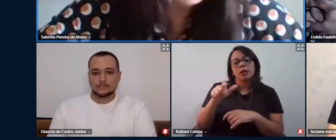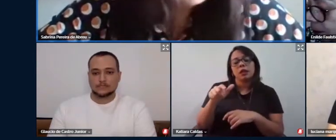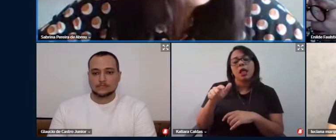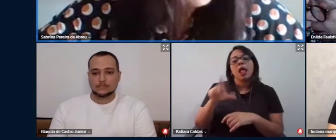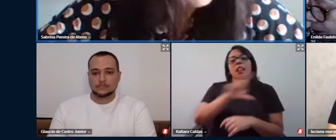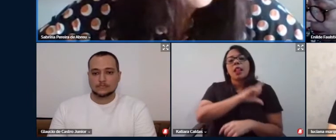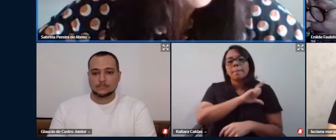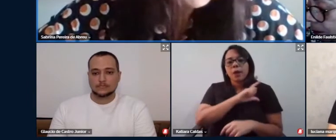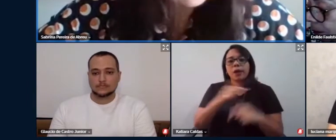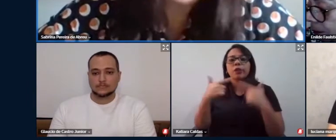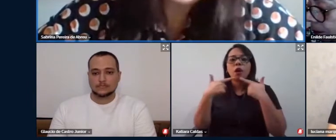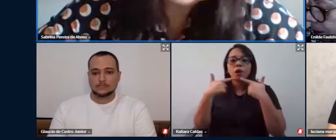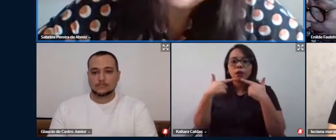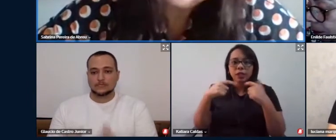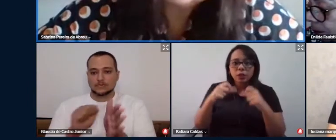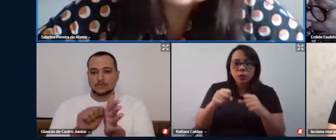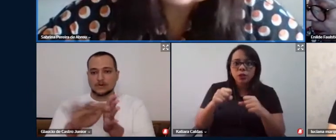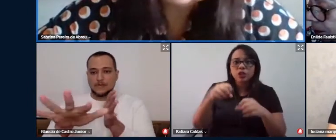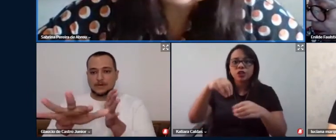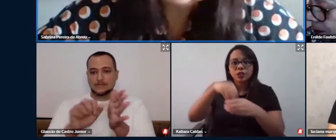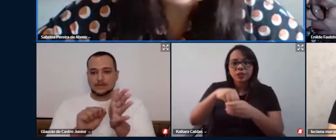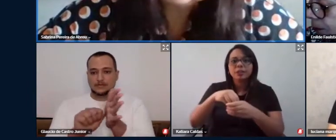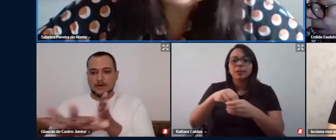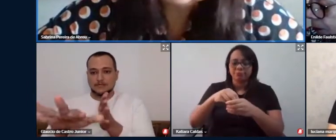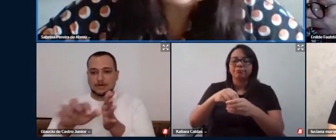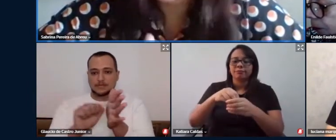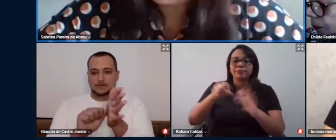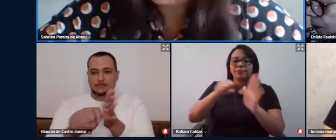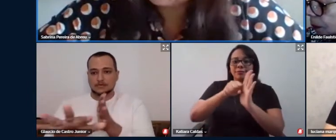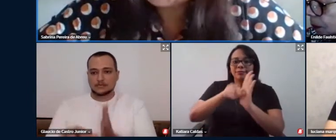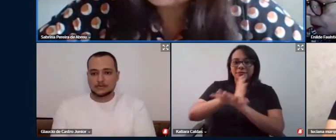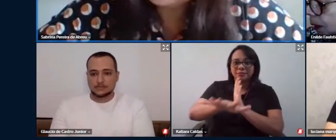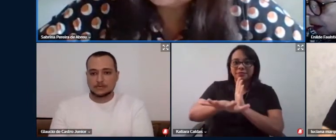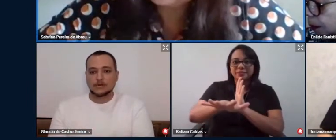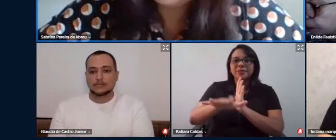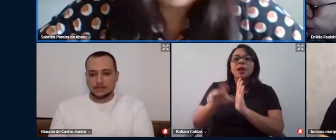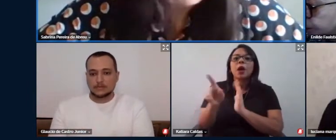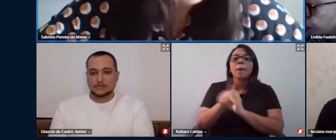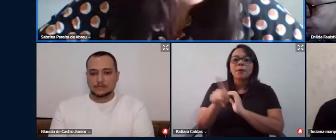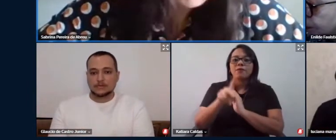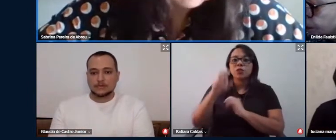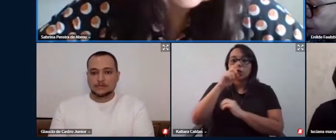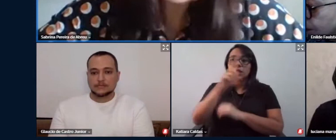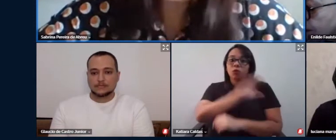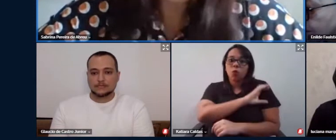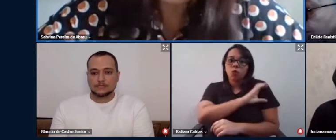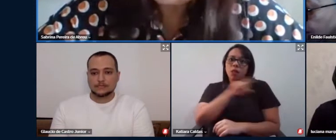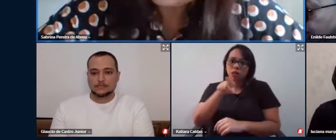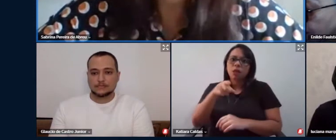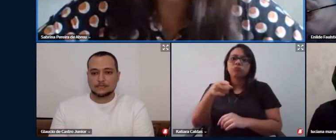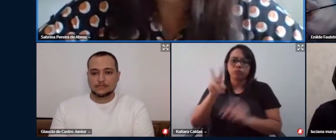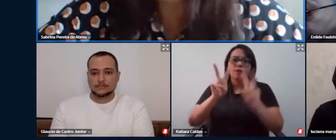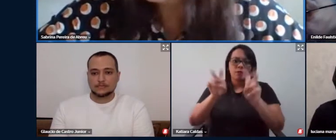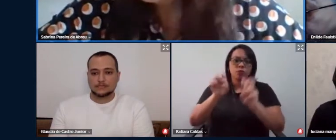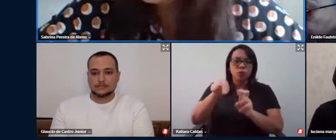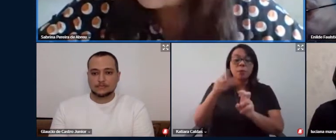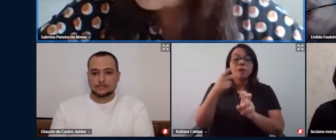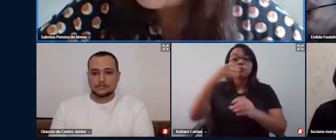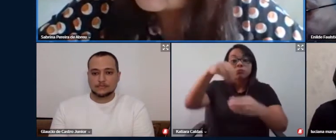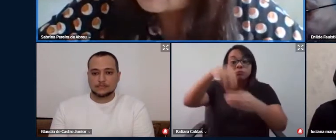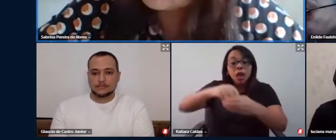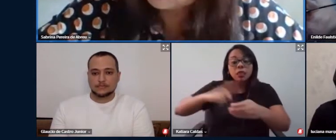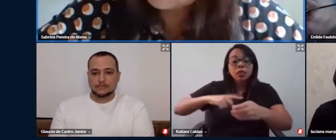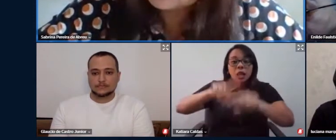linguística de língua de sinais, tá? Que a professora Enilde coordena. E tu dizes que lá tem